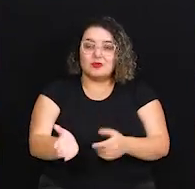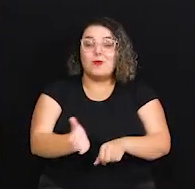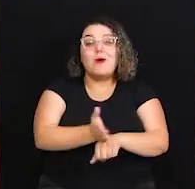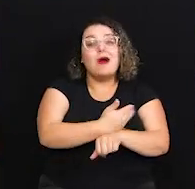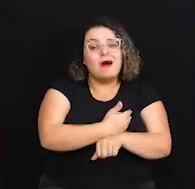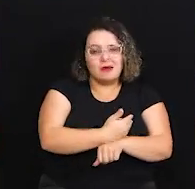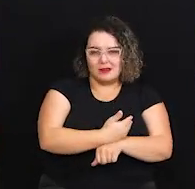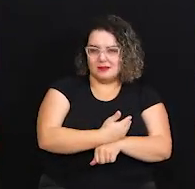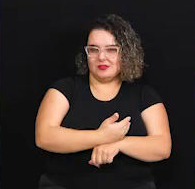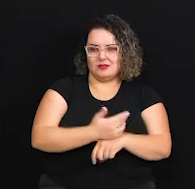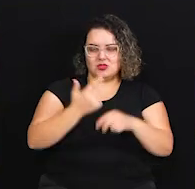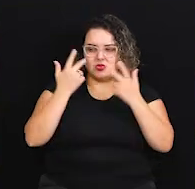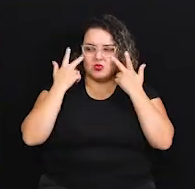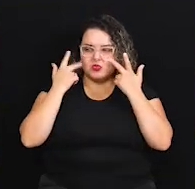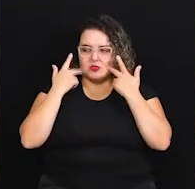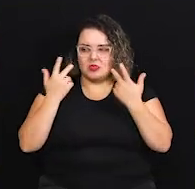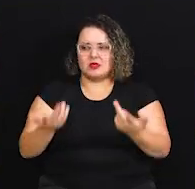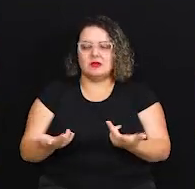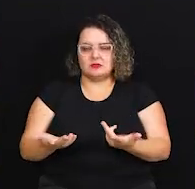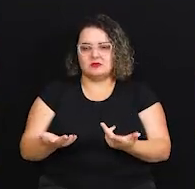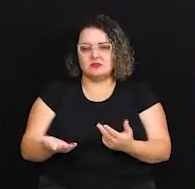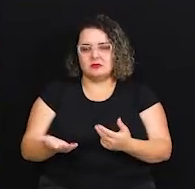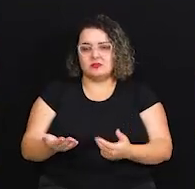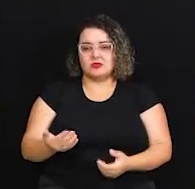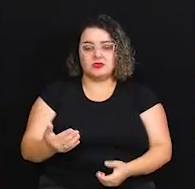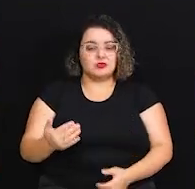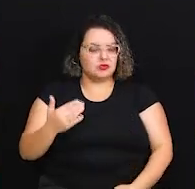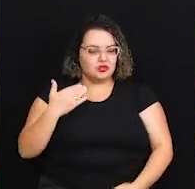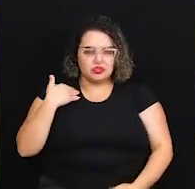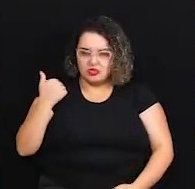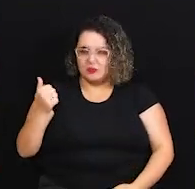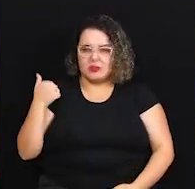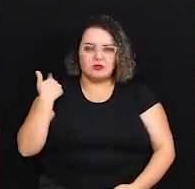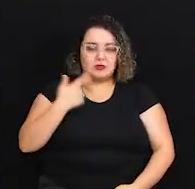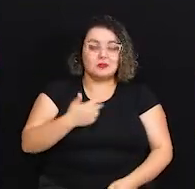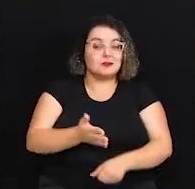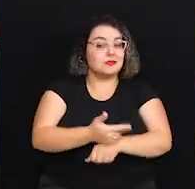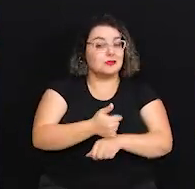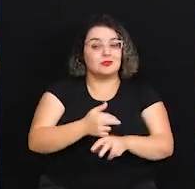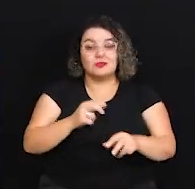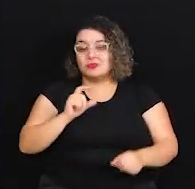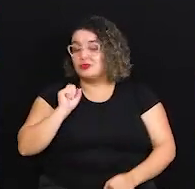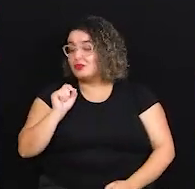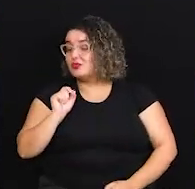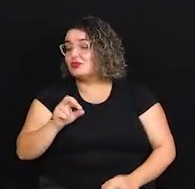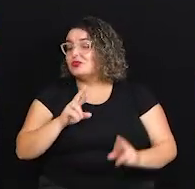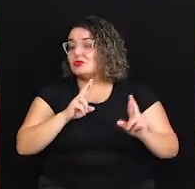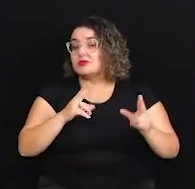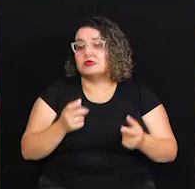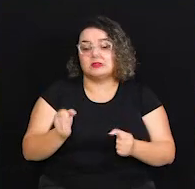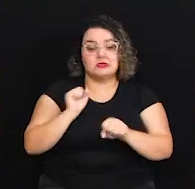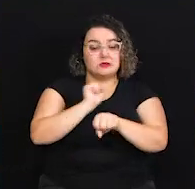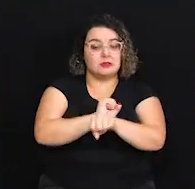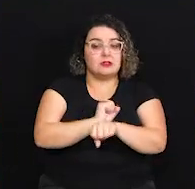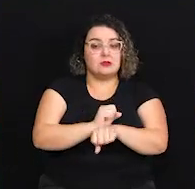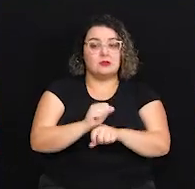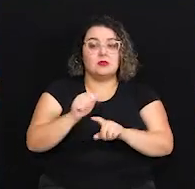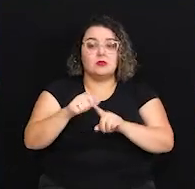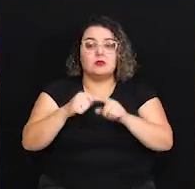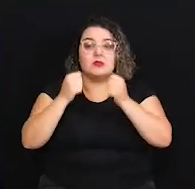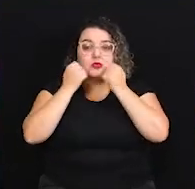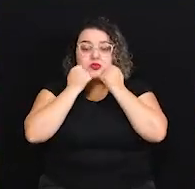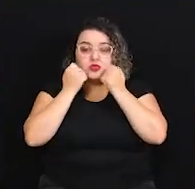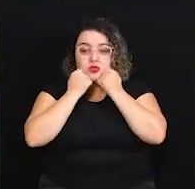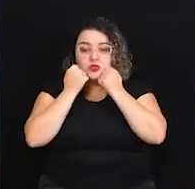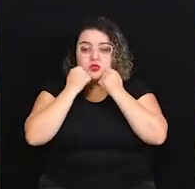teve chamado antes, né, do que a gente esperava até. O que a gente aguardava para julho, né, os chamados para julho,